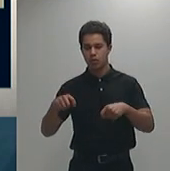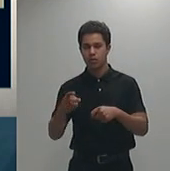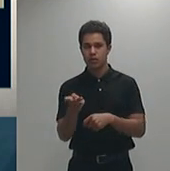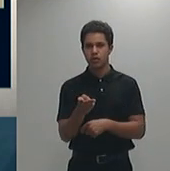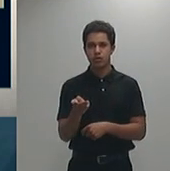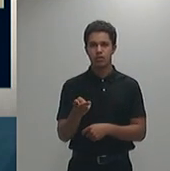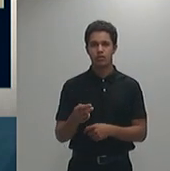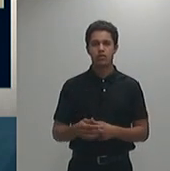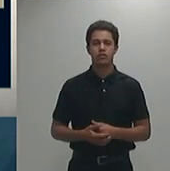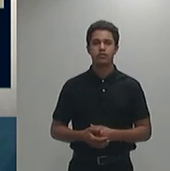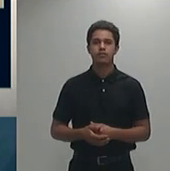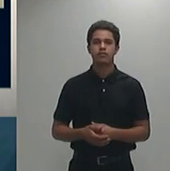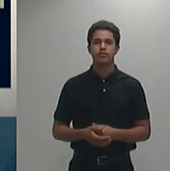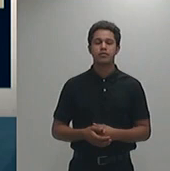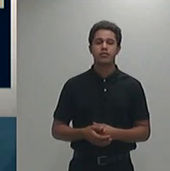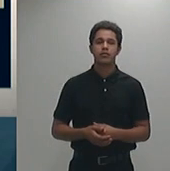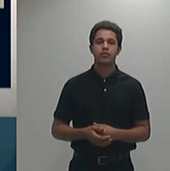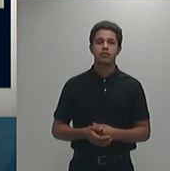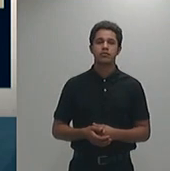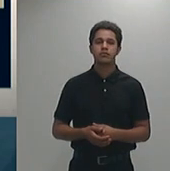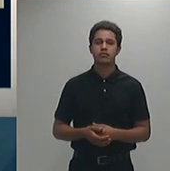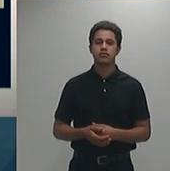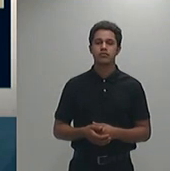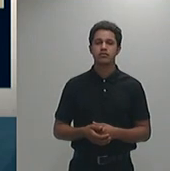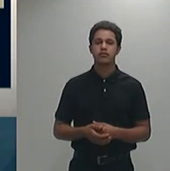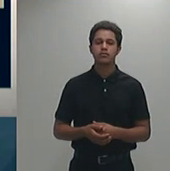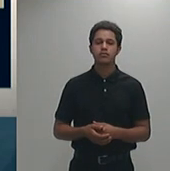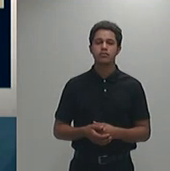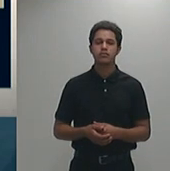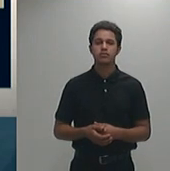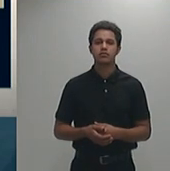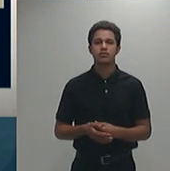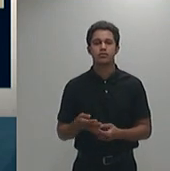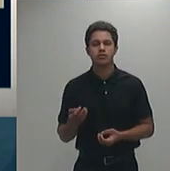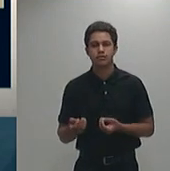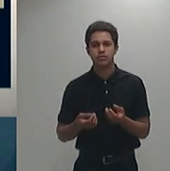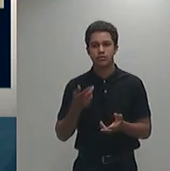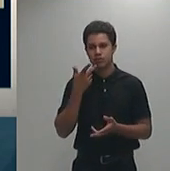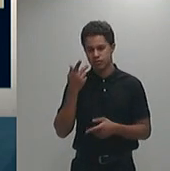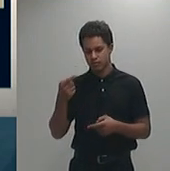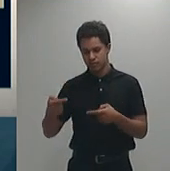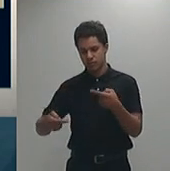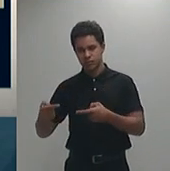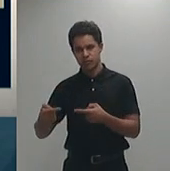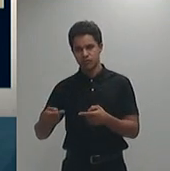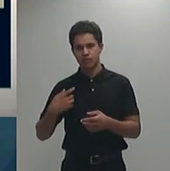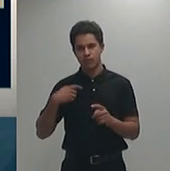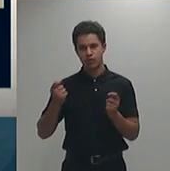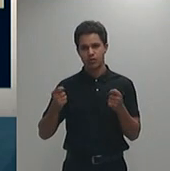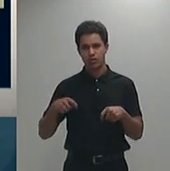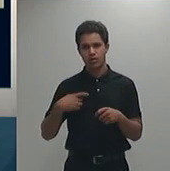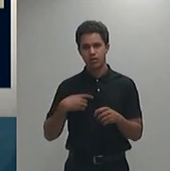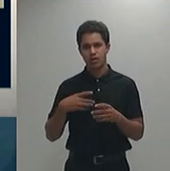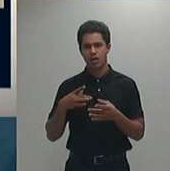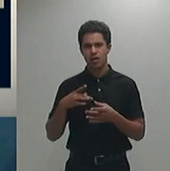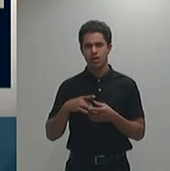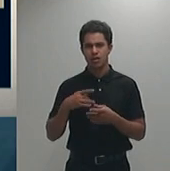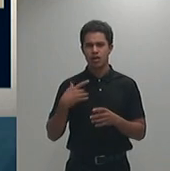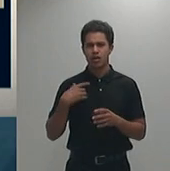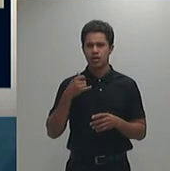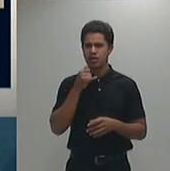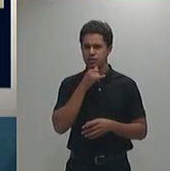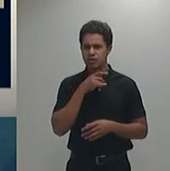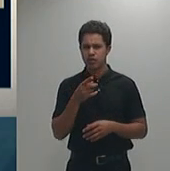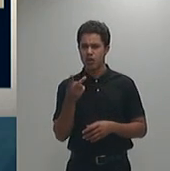como é e como é que saber se o conflito de competência figuras caracterizada não apenas quando dois ou mais juízes de